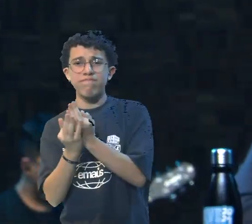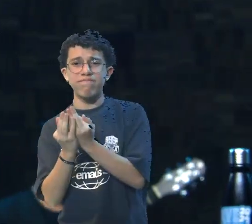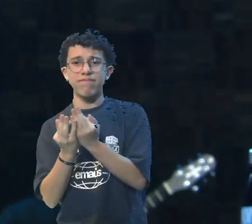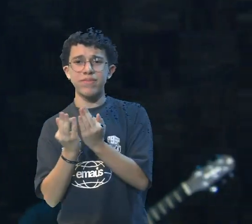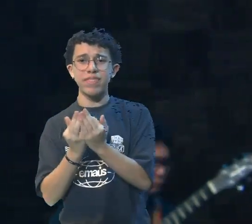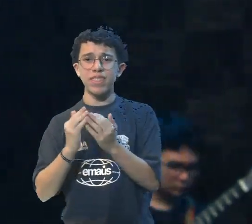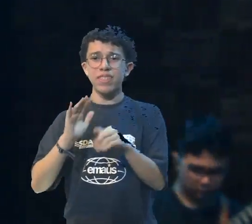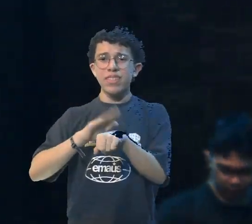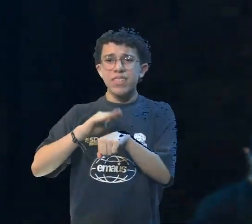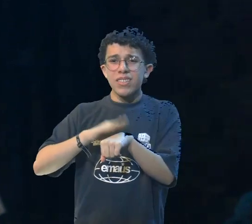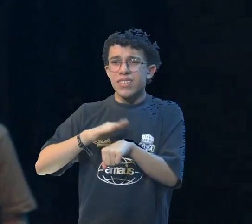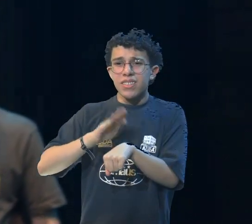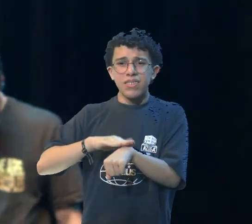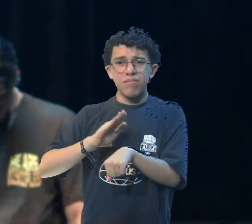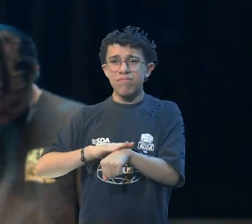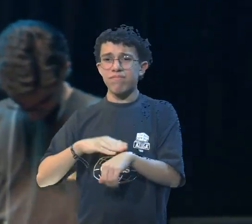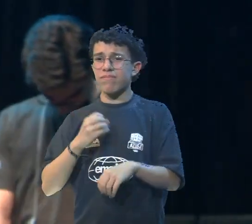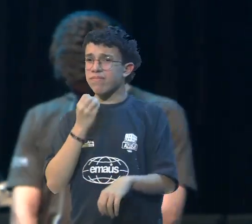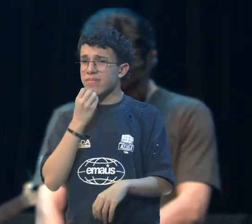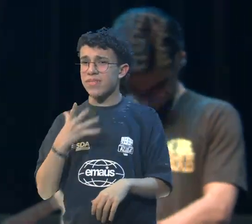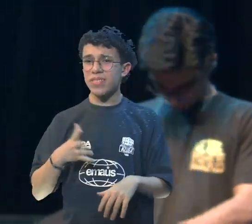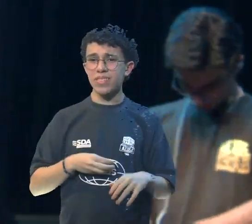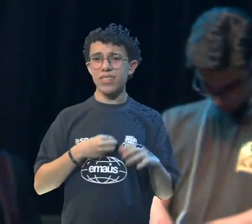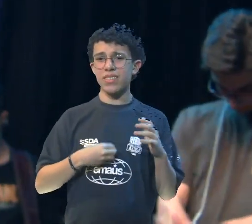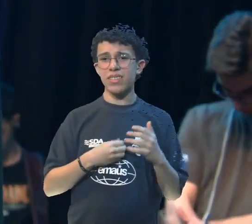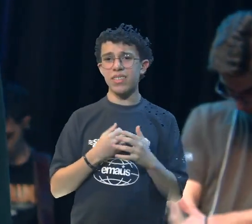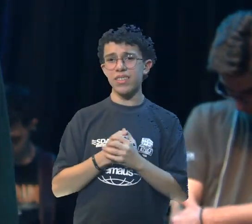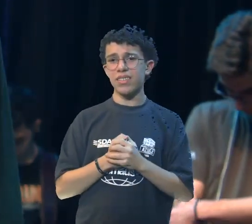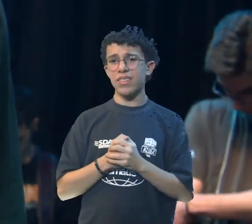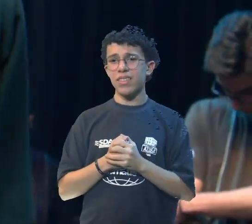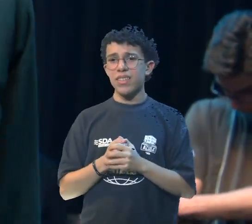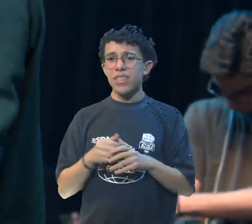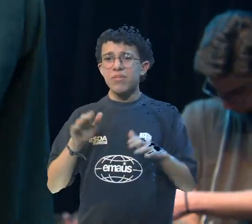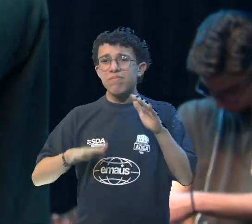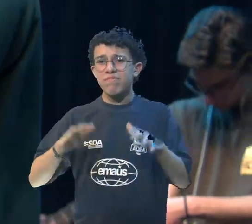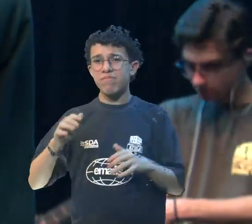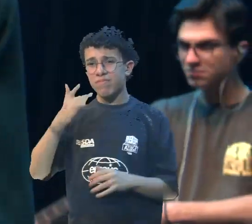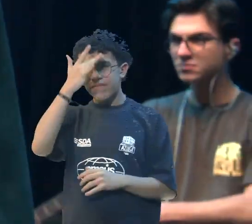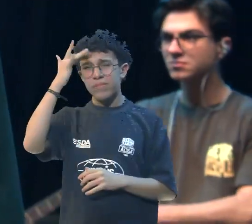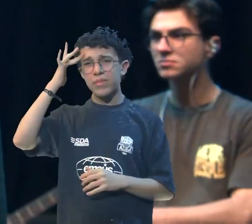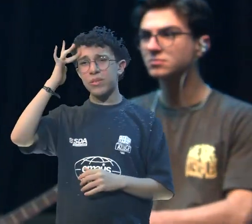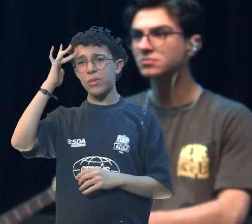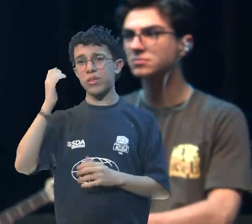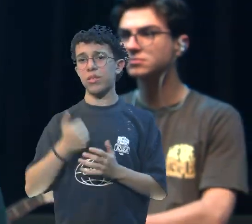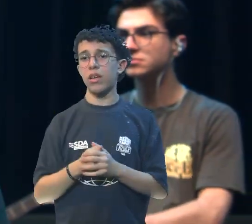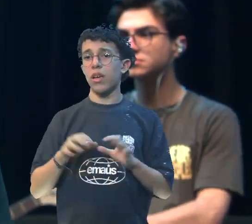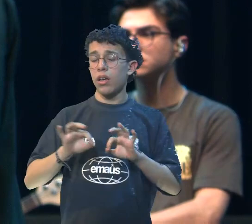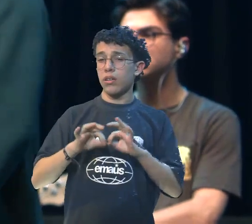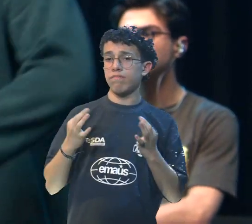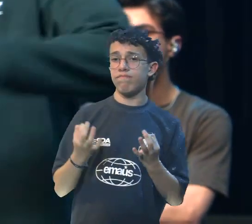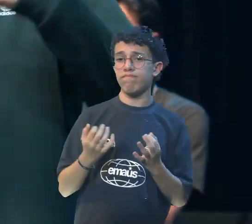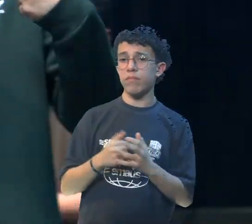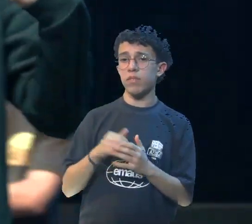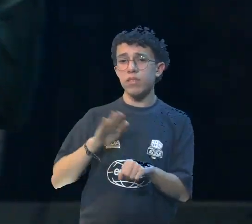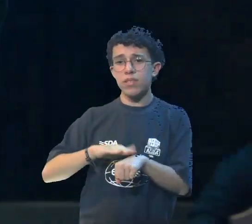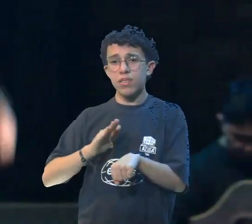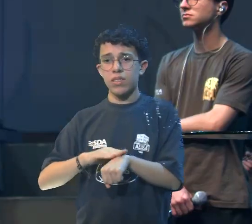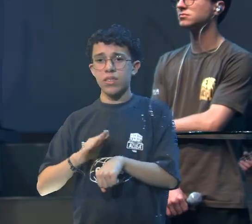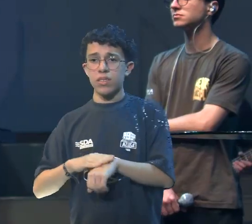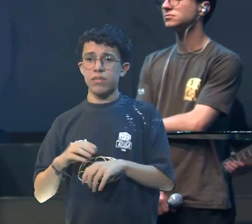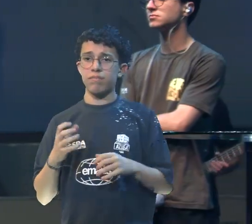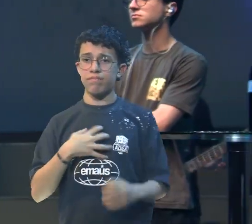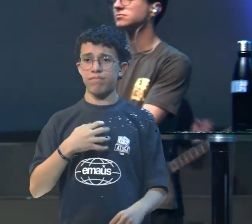Tem gente que está ouvindo aqui tempo de qualidade em família e está doendo, porque a família está divorciada, a família